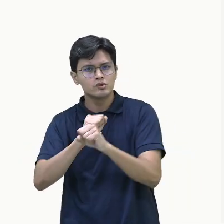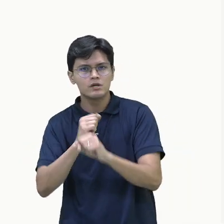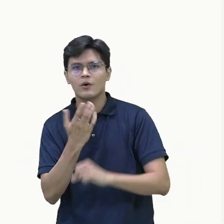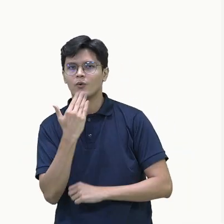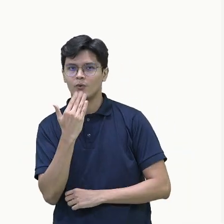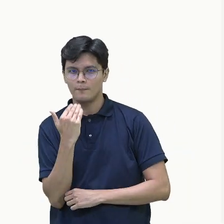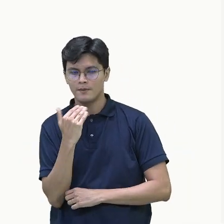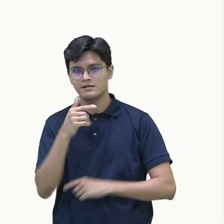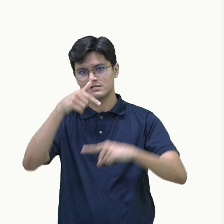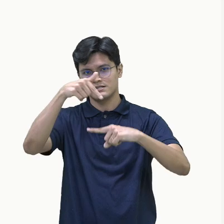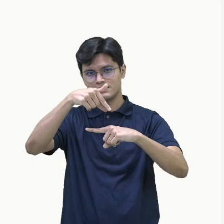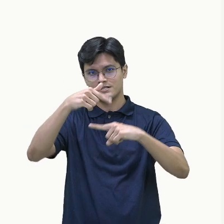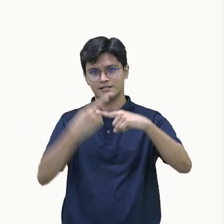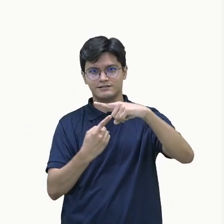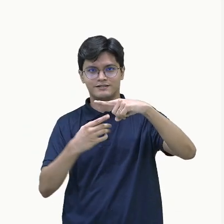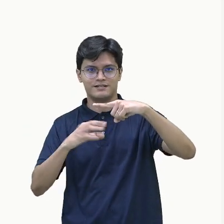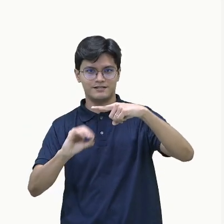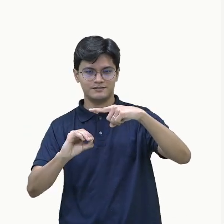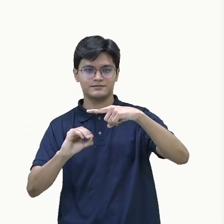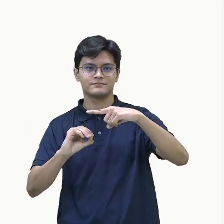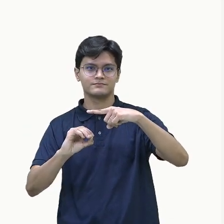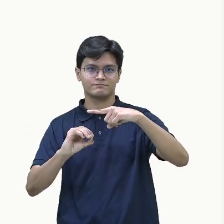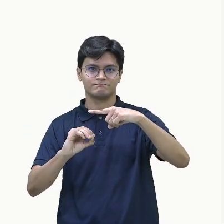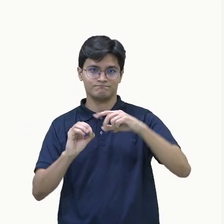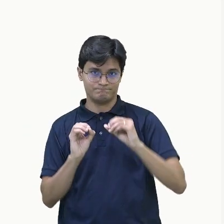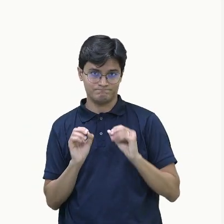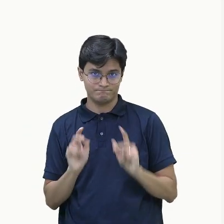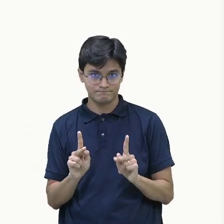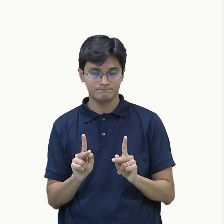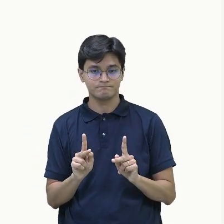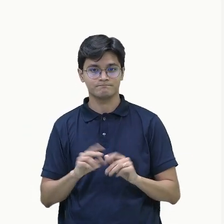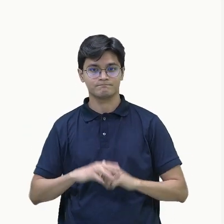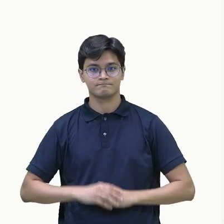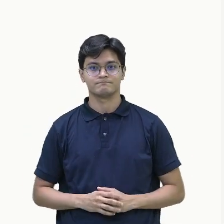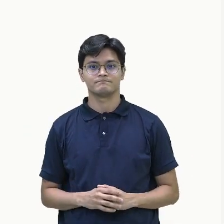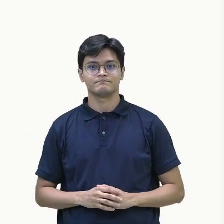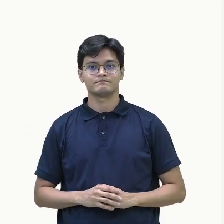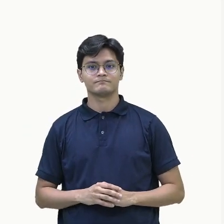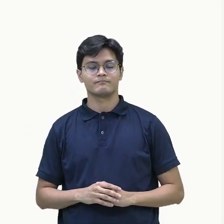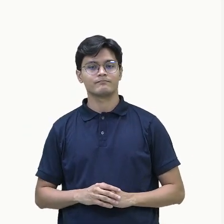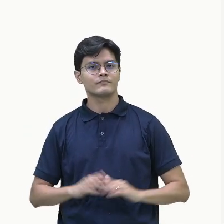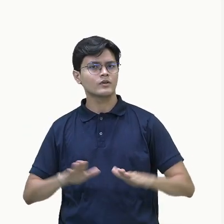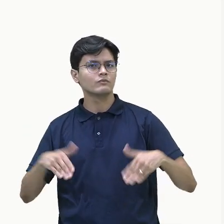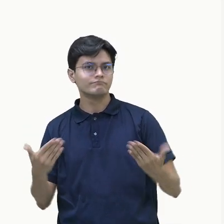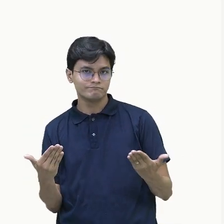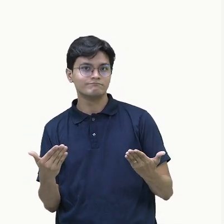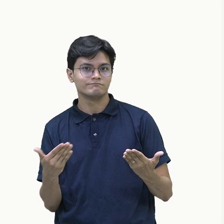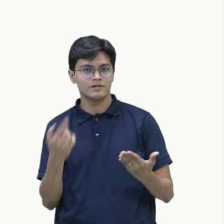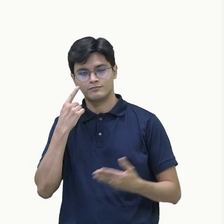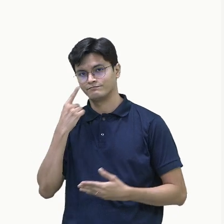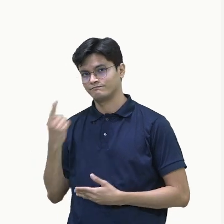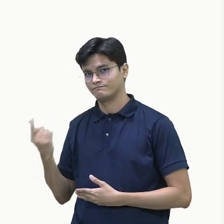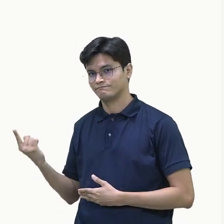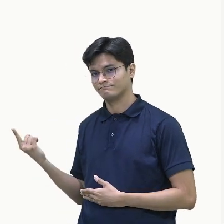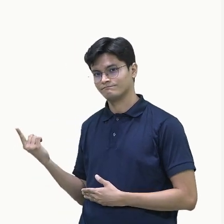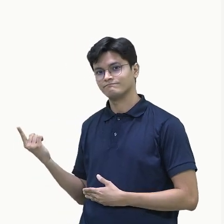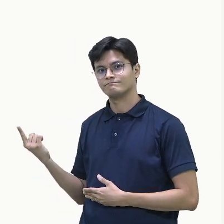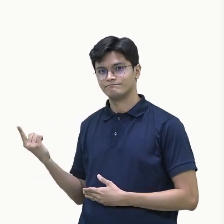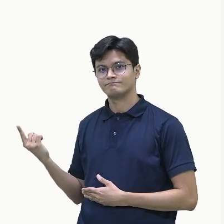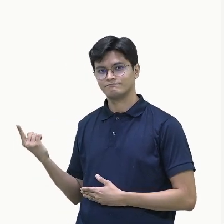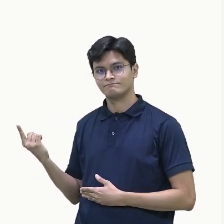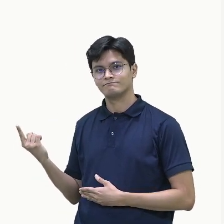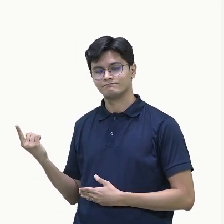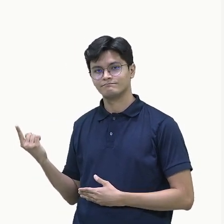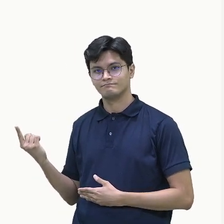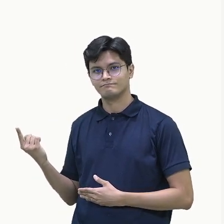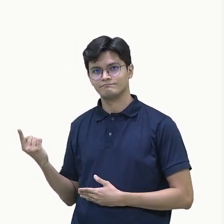7 de 10 pedaços. Beleza? Então, essa é a nossa primeira ideia de adição